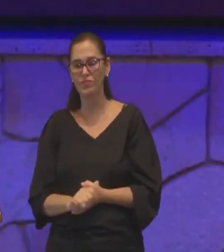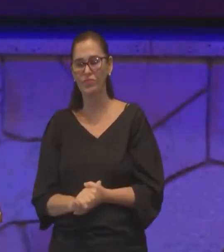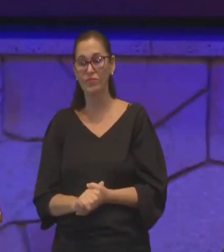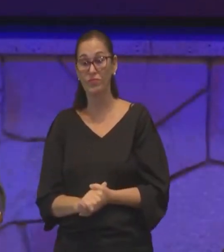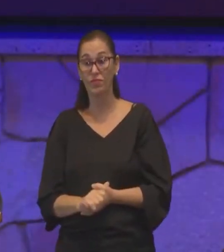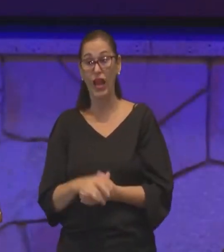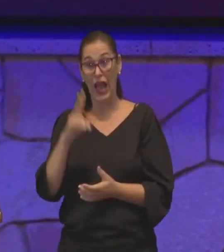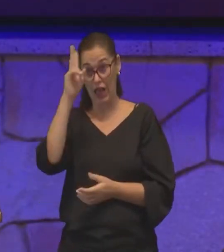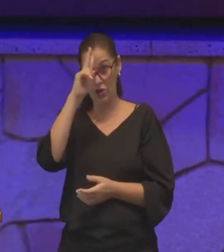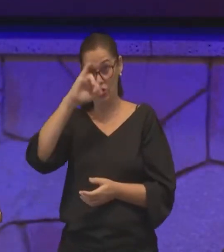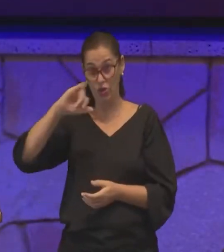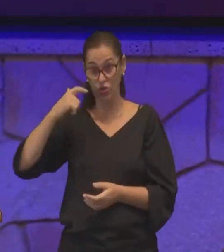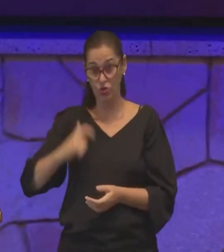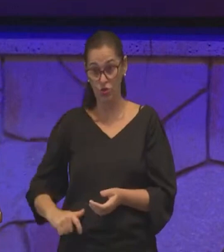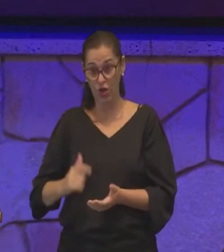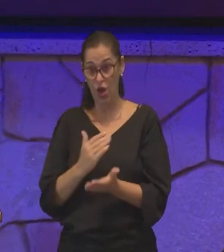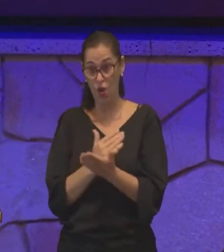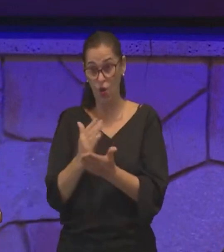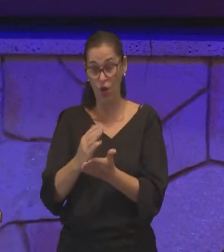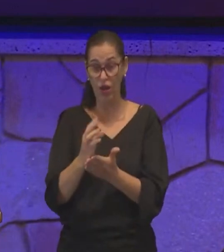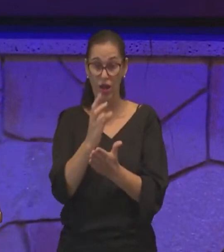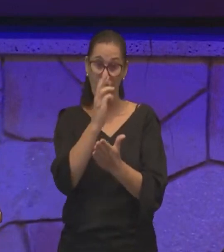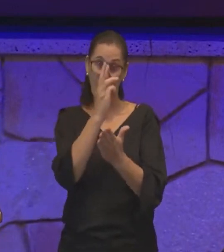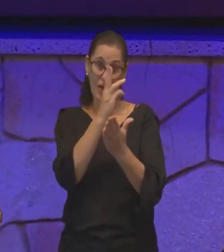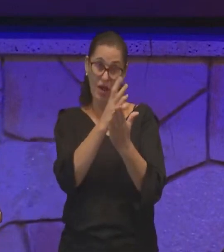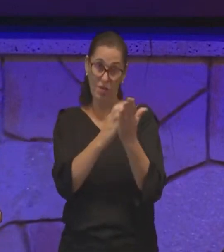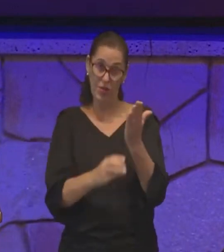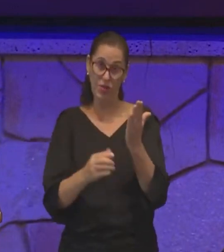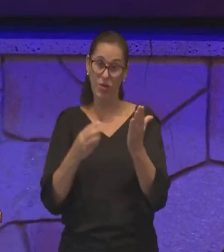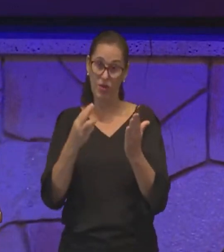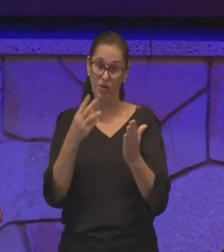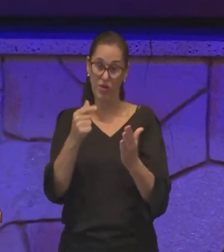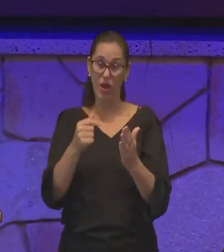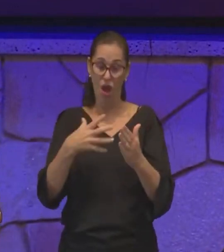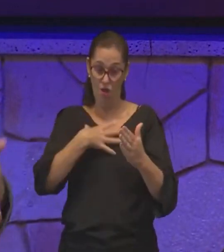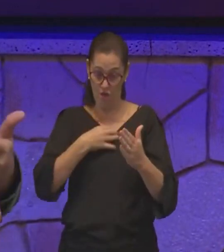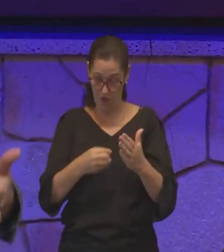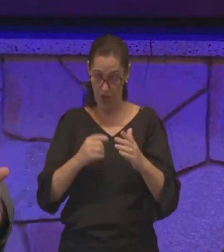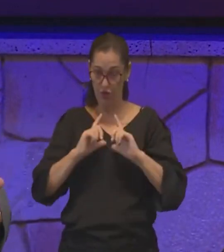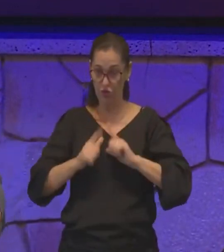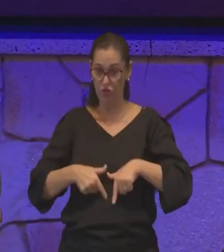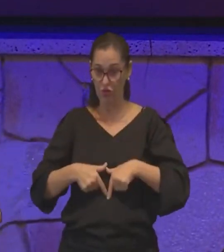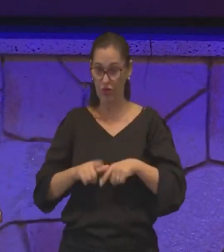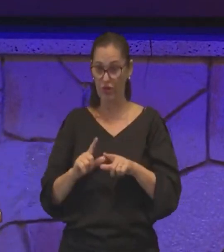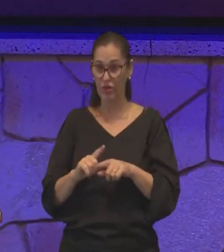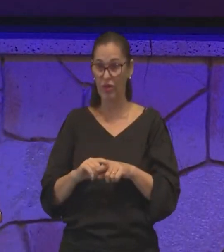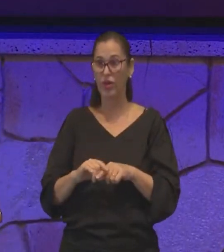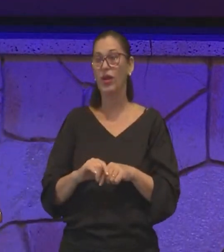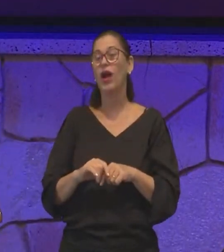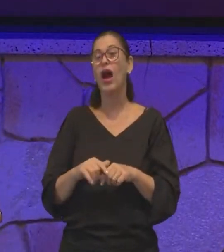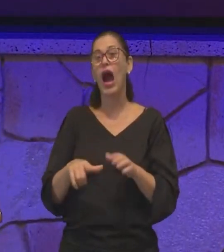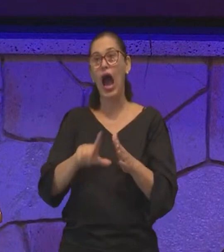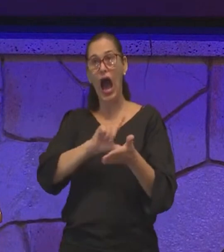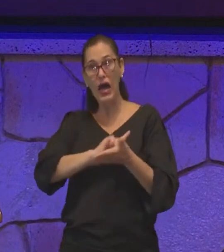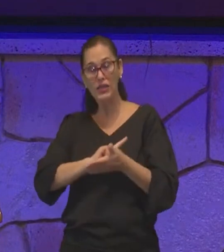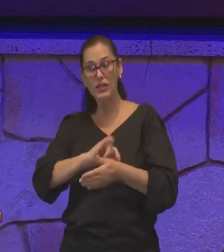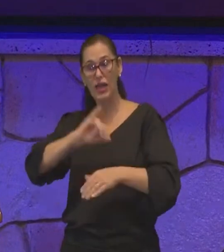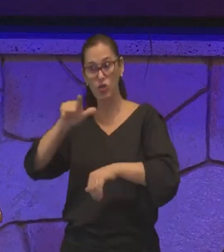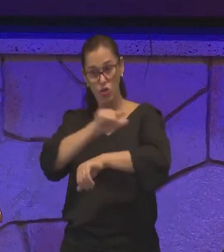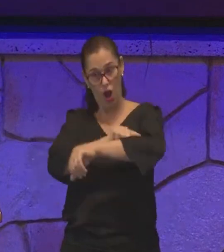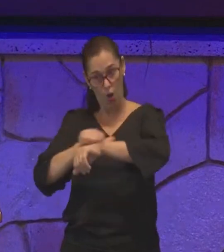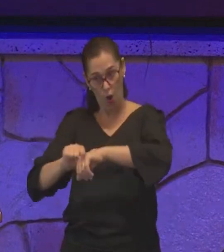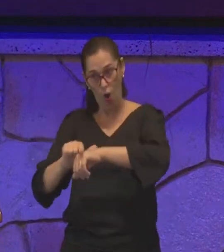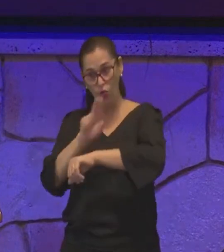A história de José começa no capítulo 37, filho de Israel, antes Jacó, tem seu nome mudado para